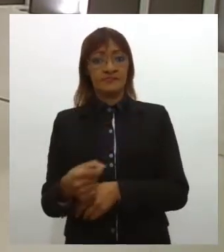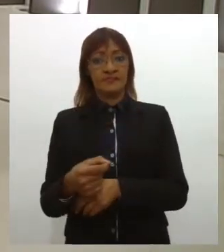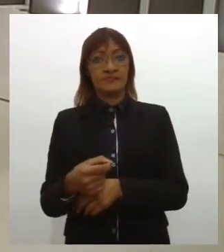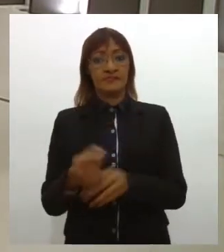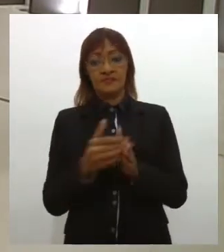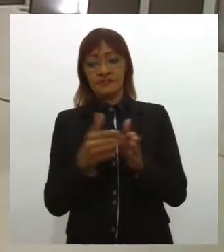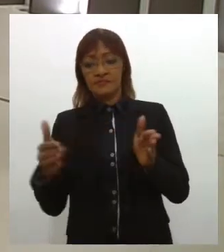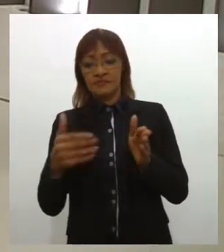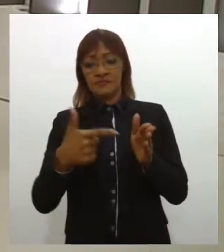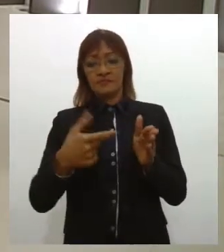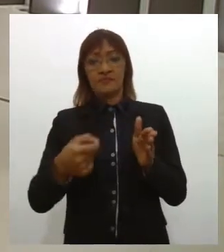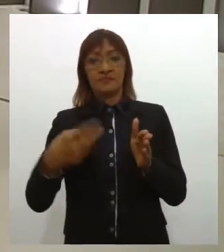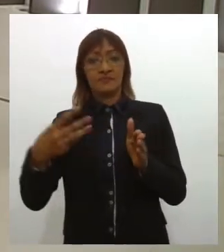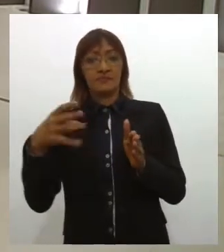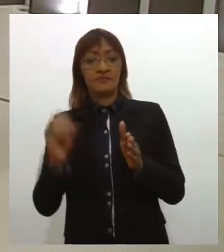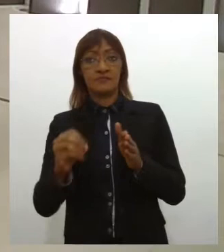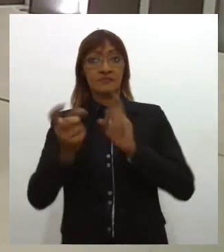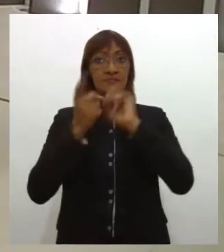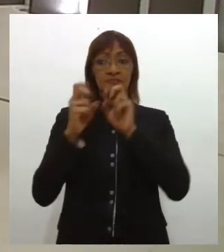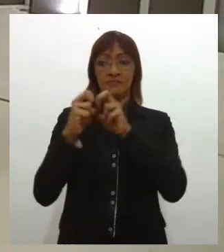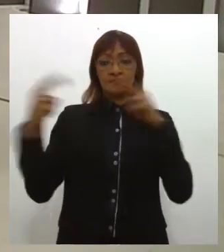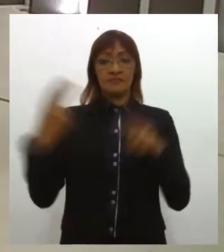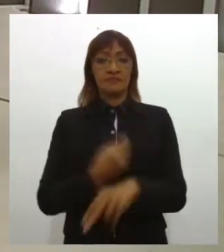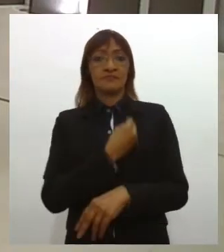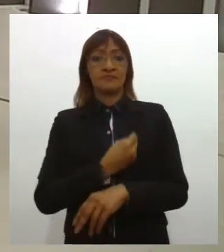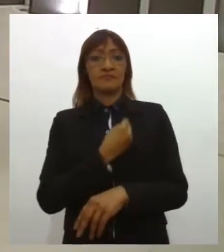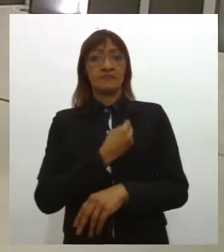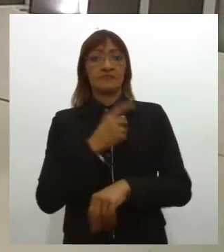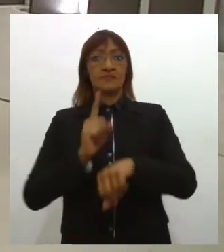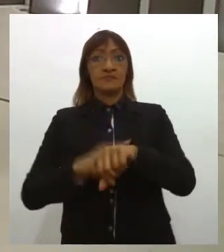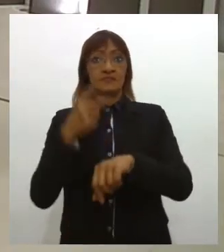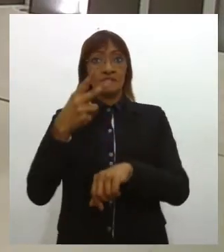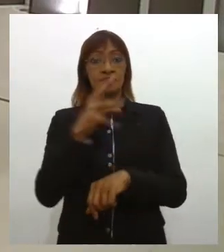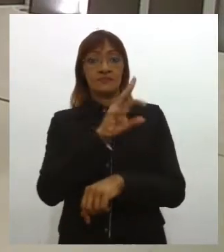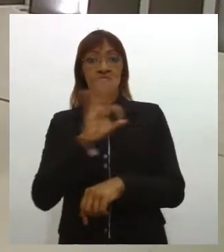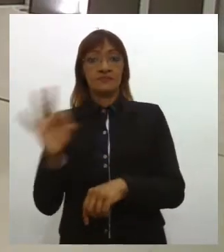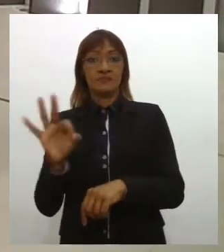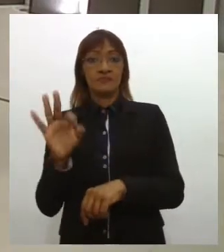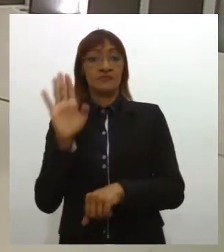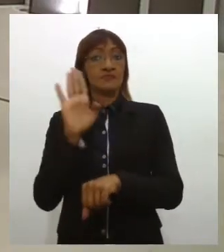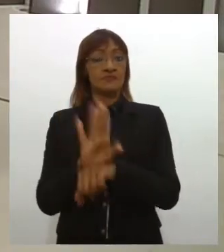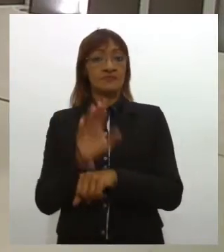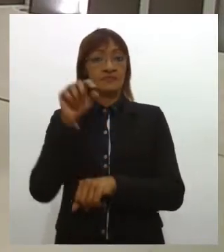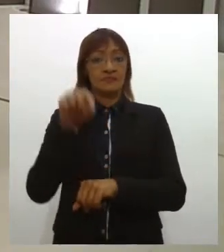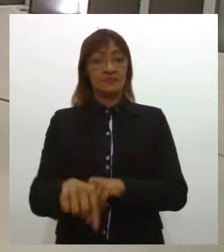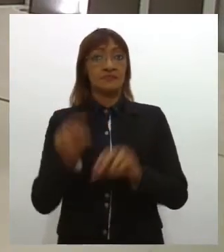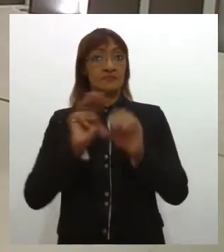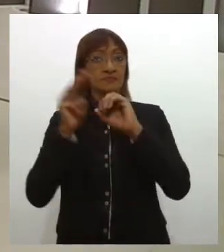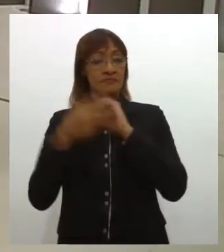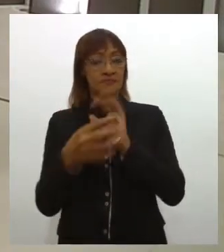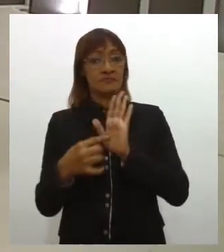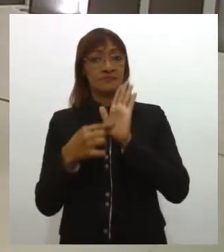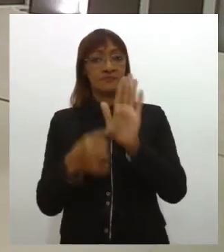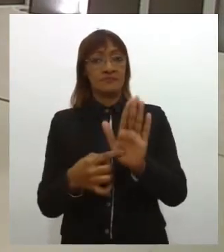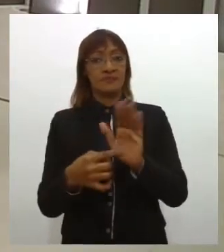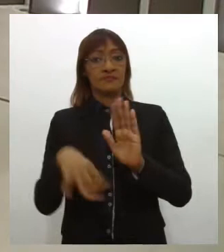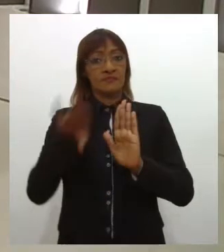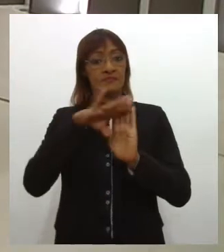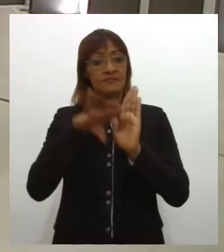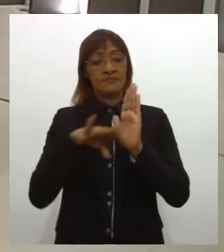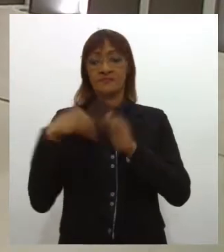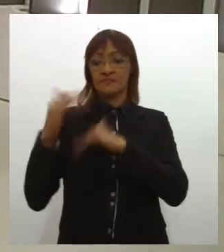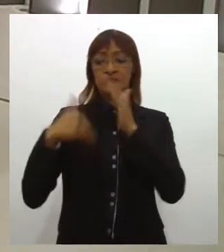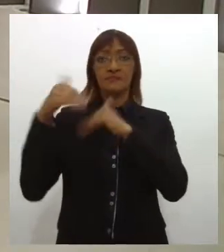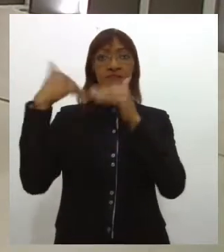2020-2030. A sessão especial remota vai ocorrer a partir das 3 horas da tarde com a transmissão aqui pela TV Alese. O Plano de Desenvolvimento